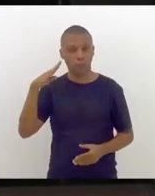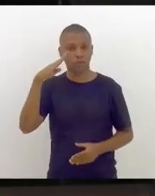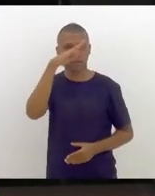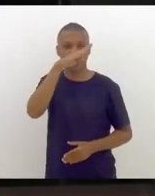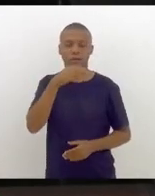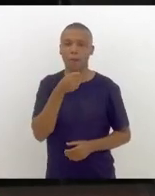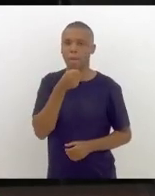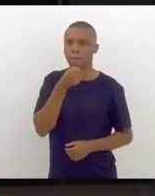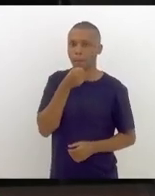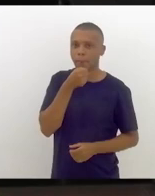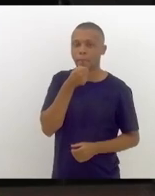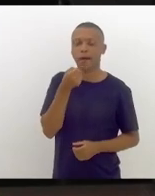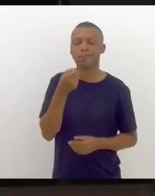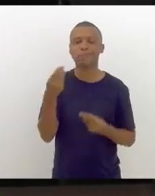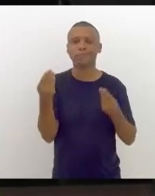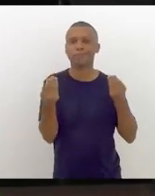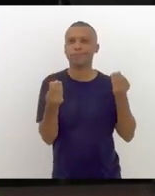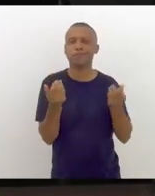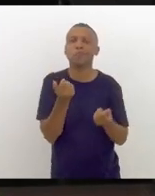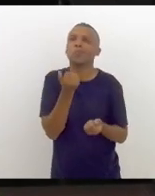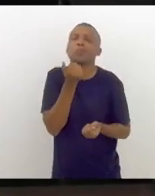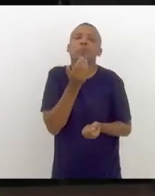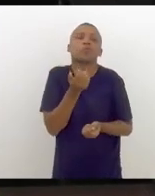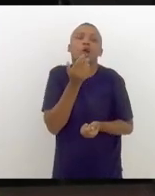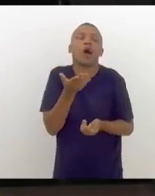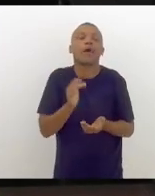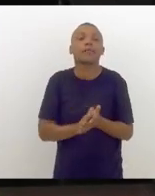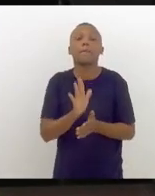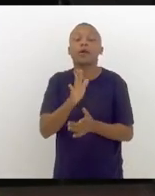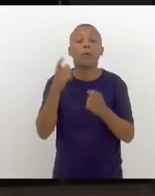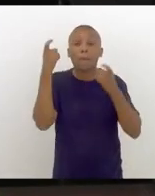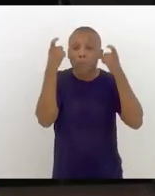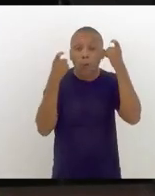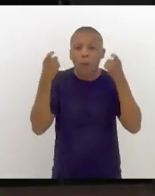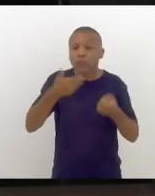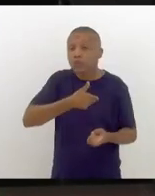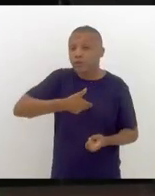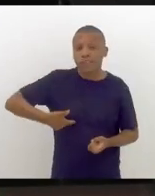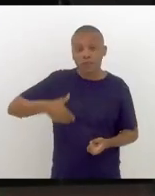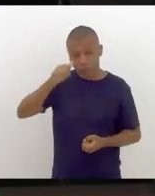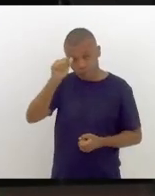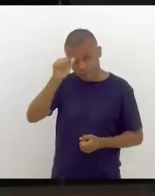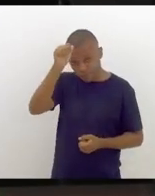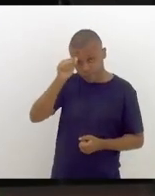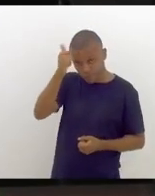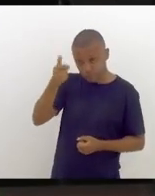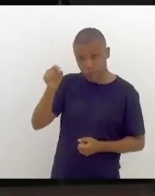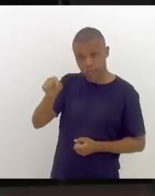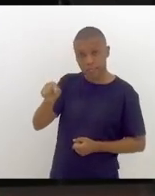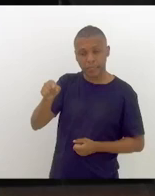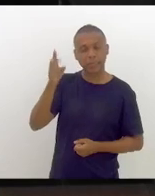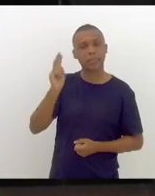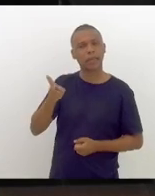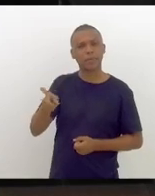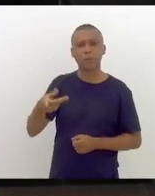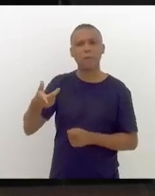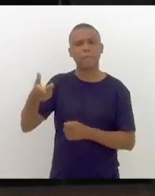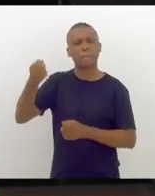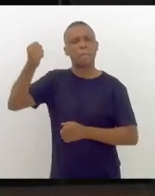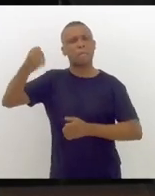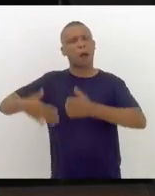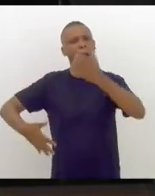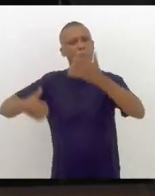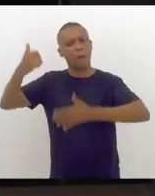um pronunciamento agora vazio e eu tô preocupada que o governador do Estado do Rio de Janeiro esse sempre tão falante